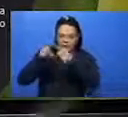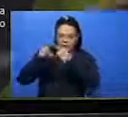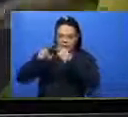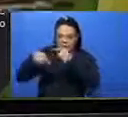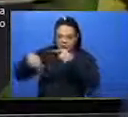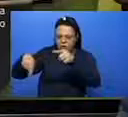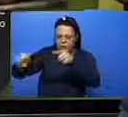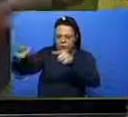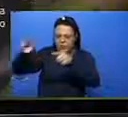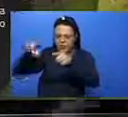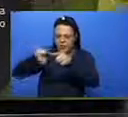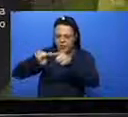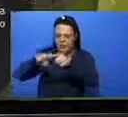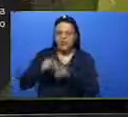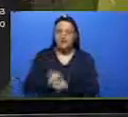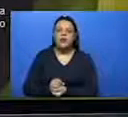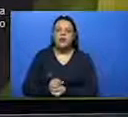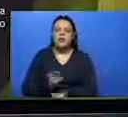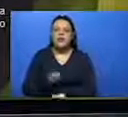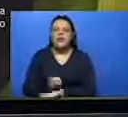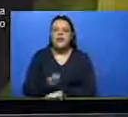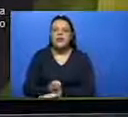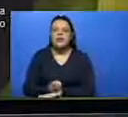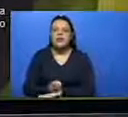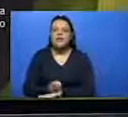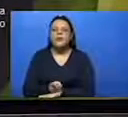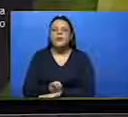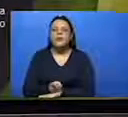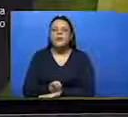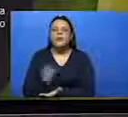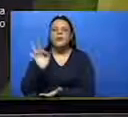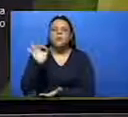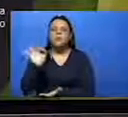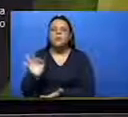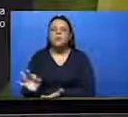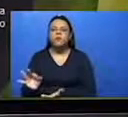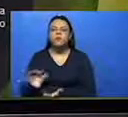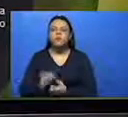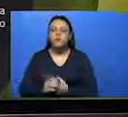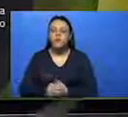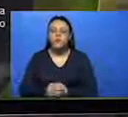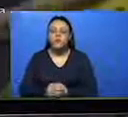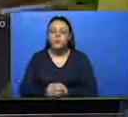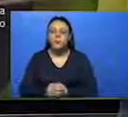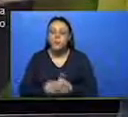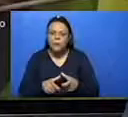forma percentual. Olha só, maioria das vezes.